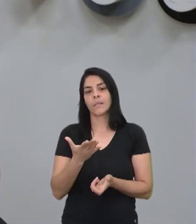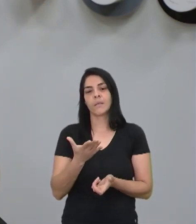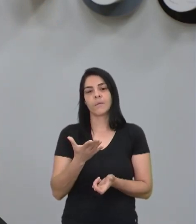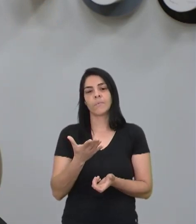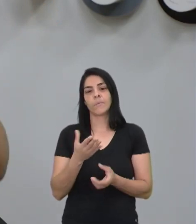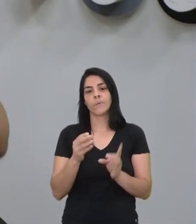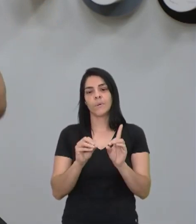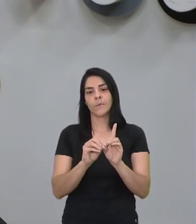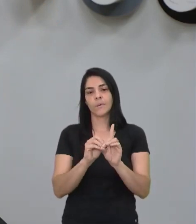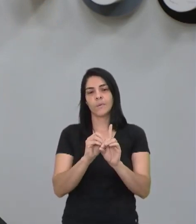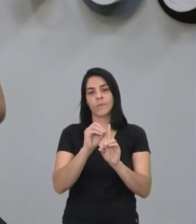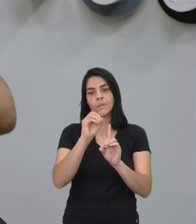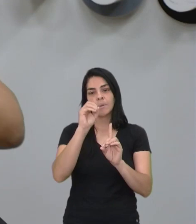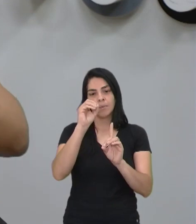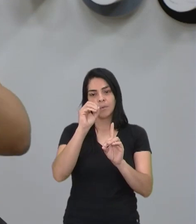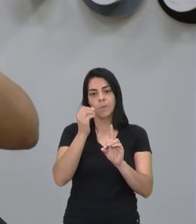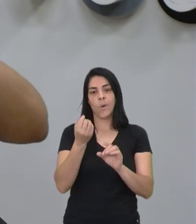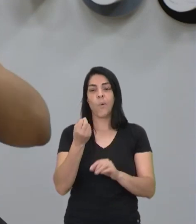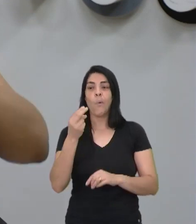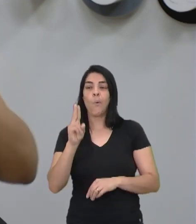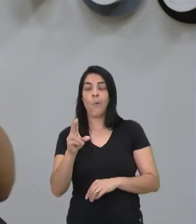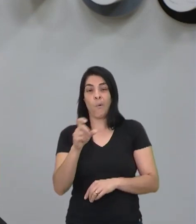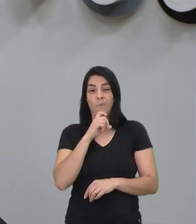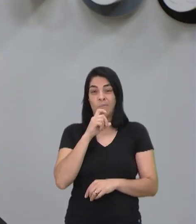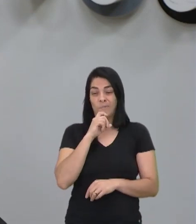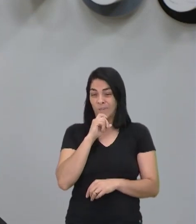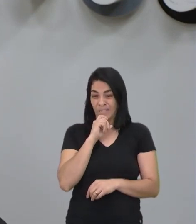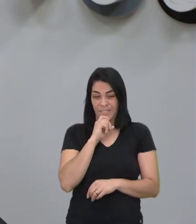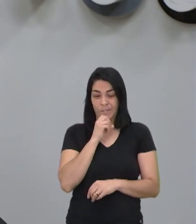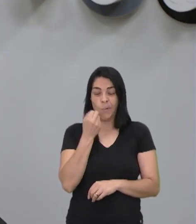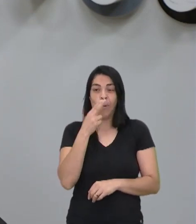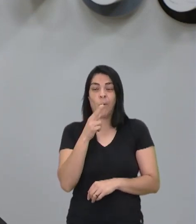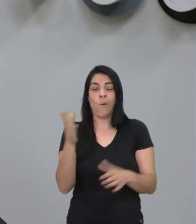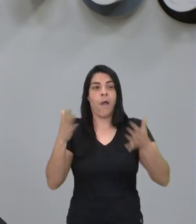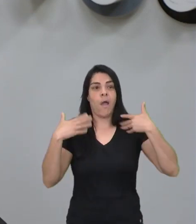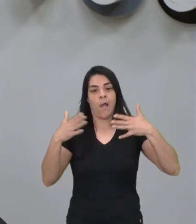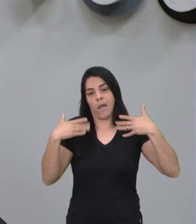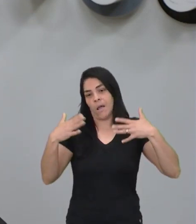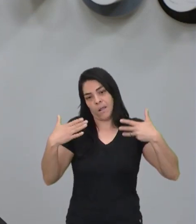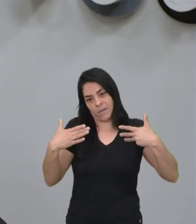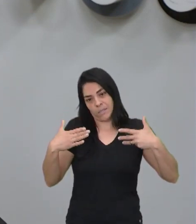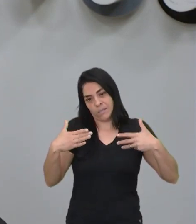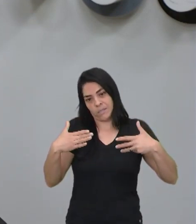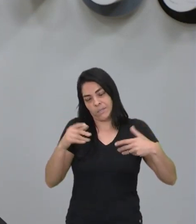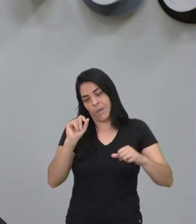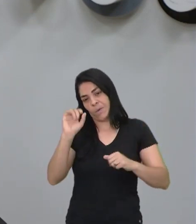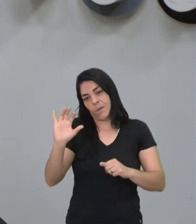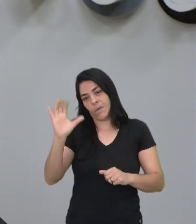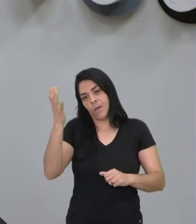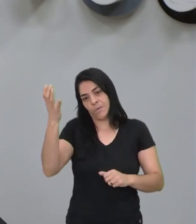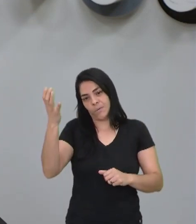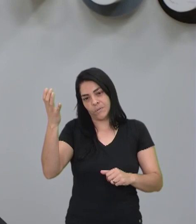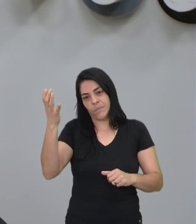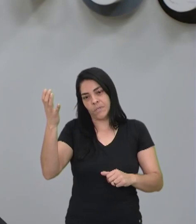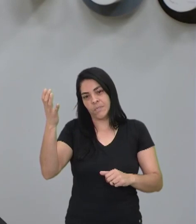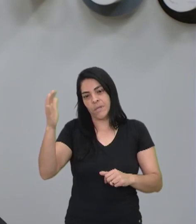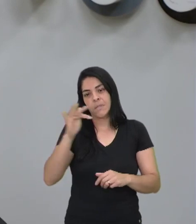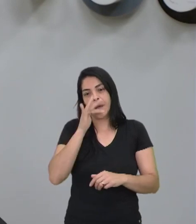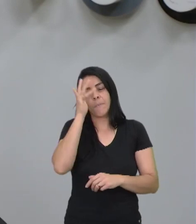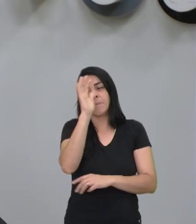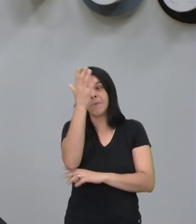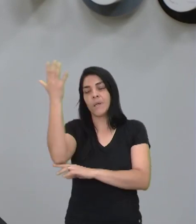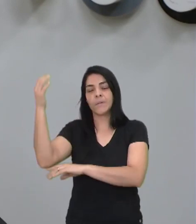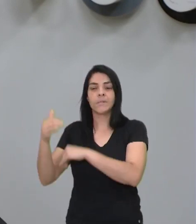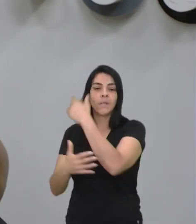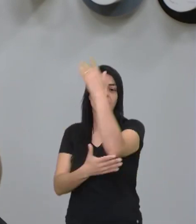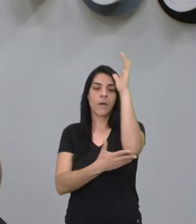temperatura, né? Ou tá muito frio, ou tá muito quente. E isso daí faz com que até o estresse nas plantas também, né? A